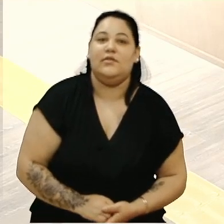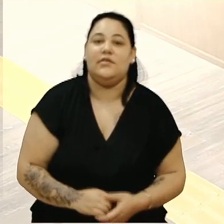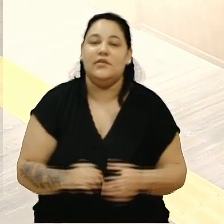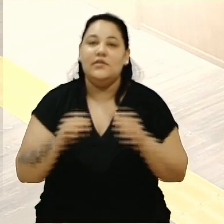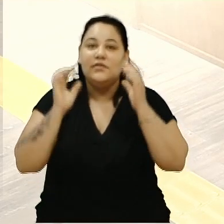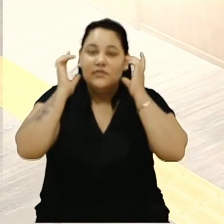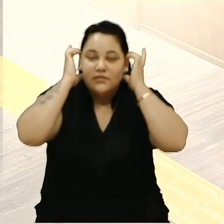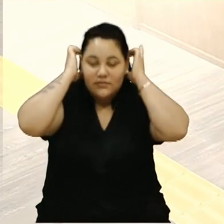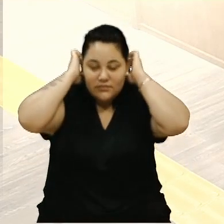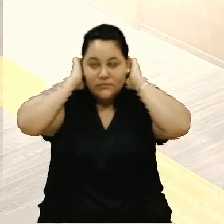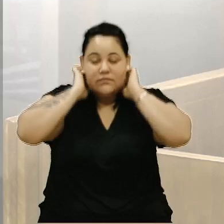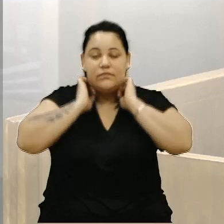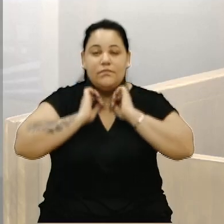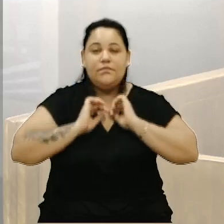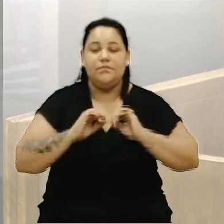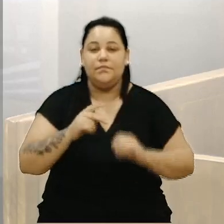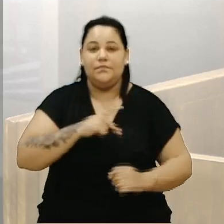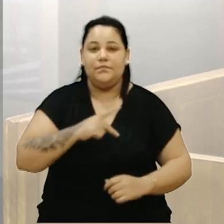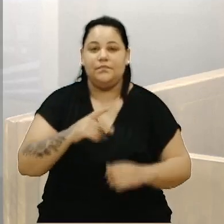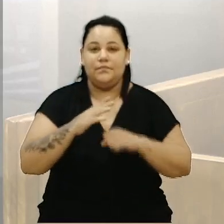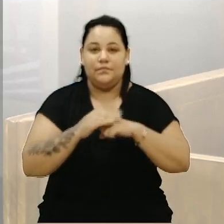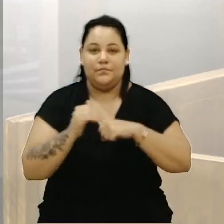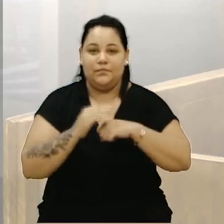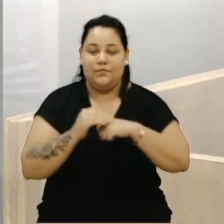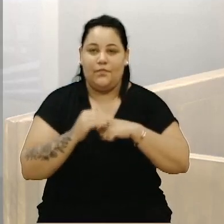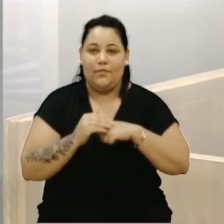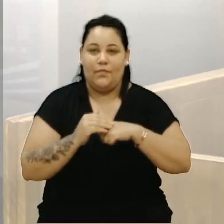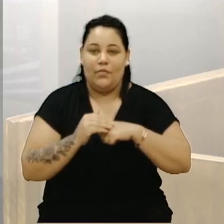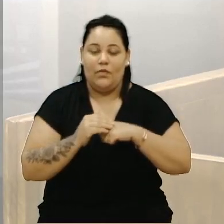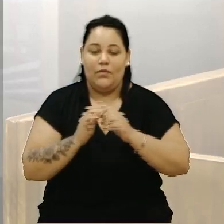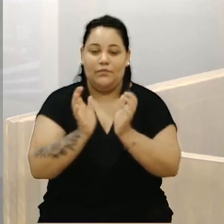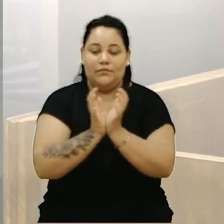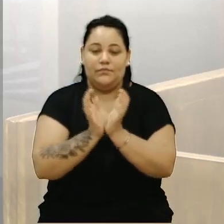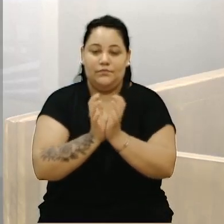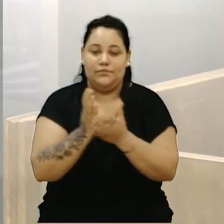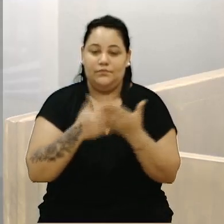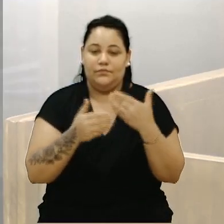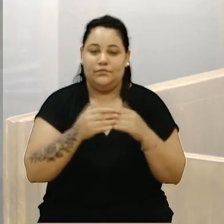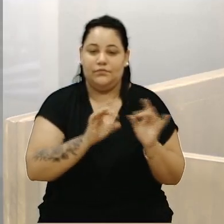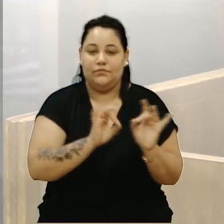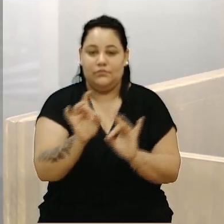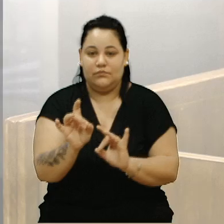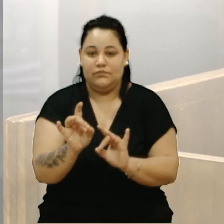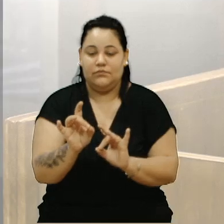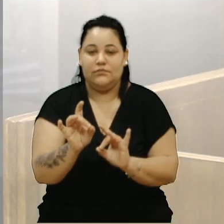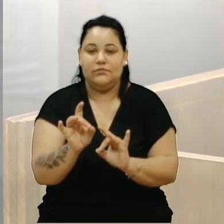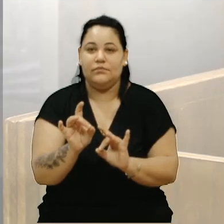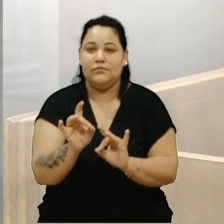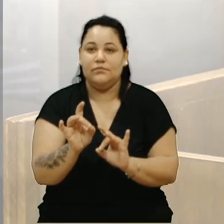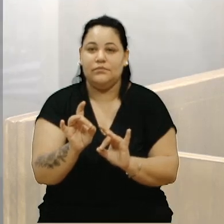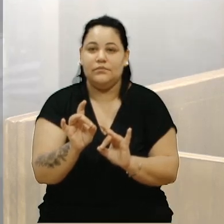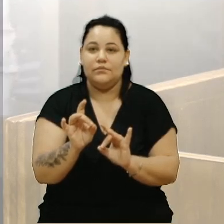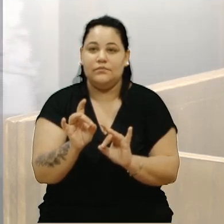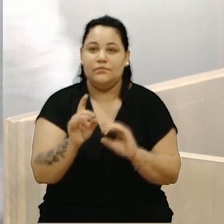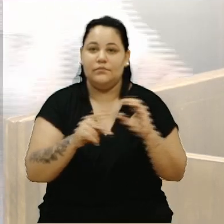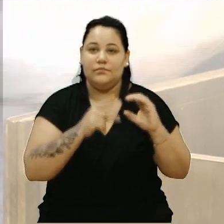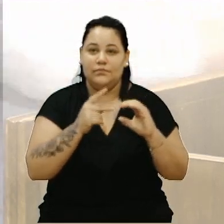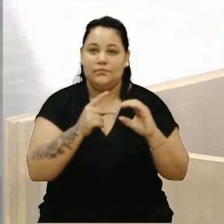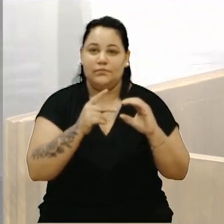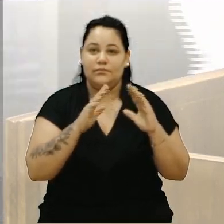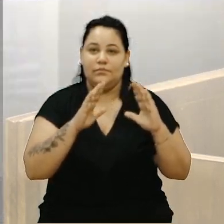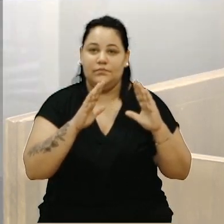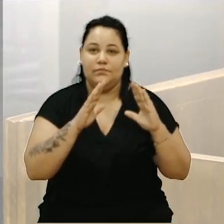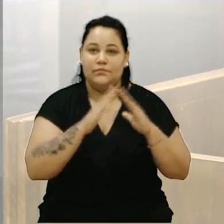Senhora presidente, queridos colegas e a todos que nos assistem, que acompanham essa casa parlamentar e as